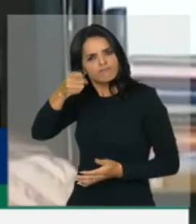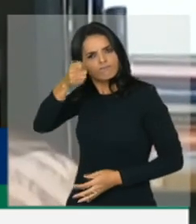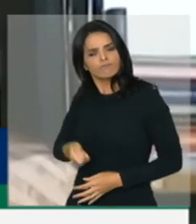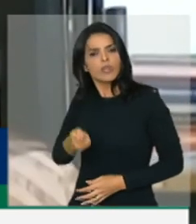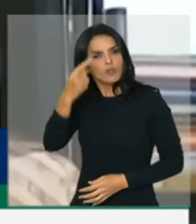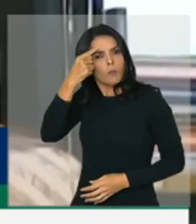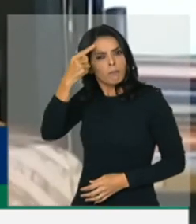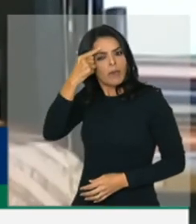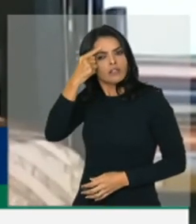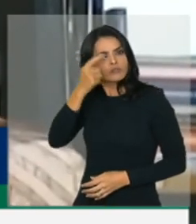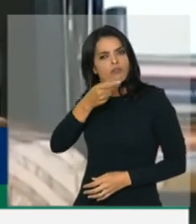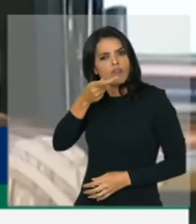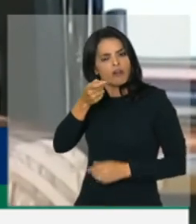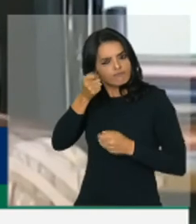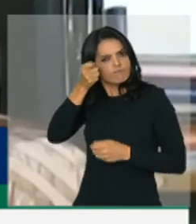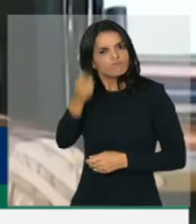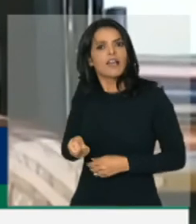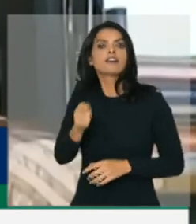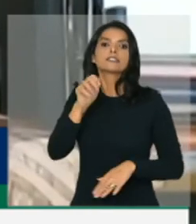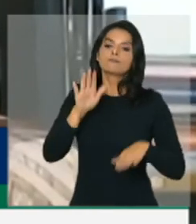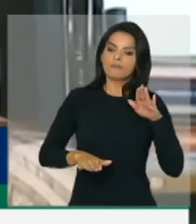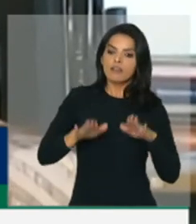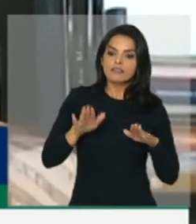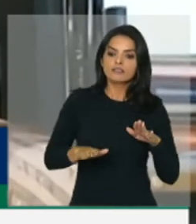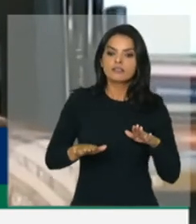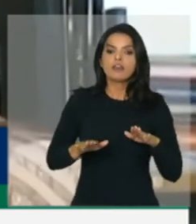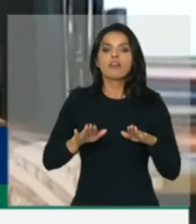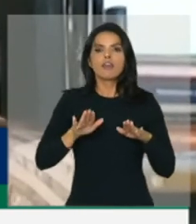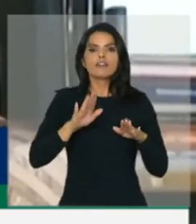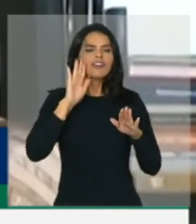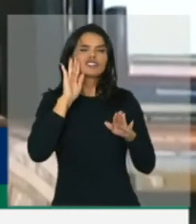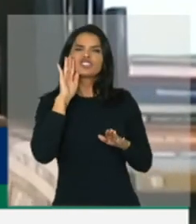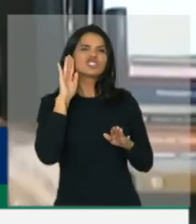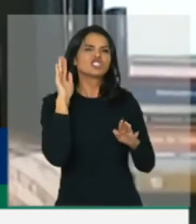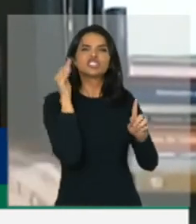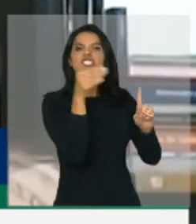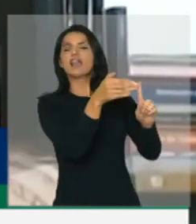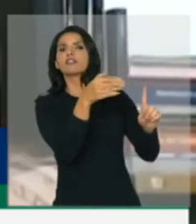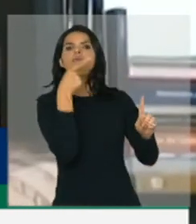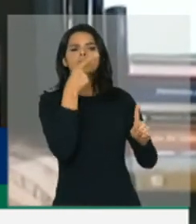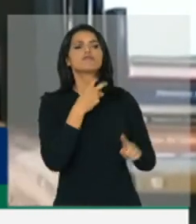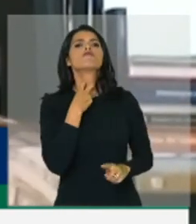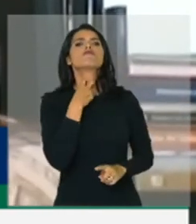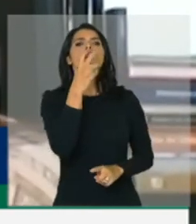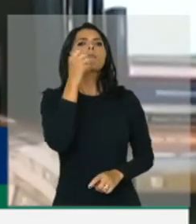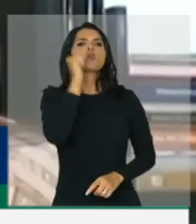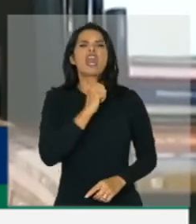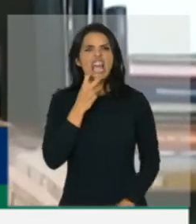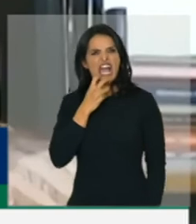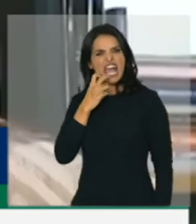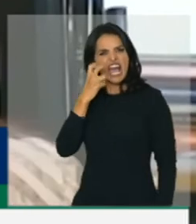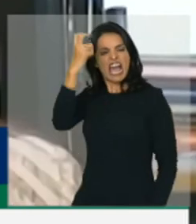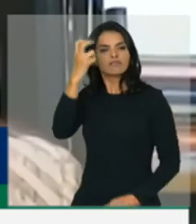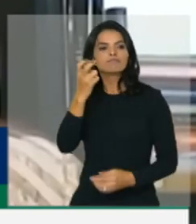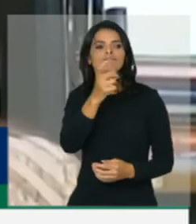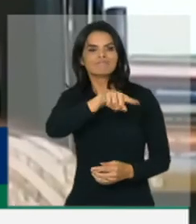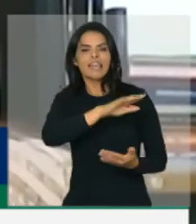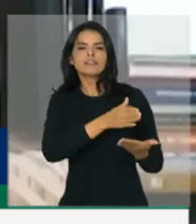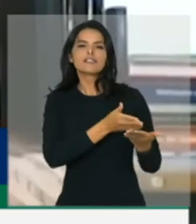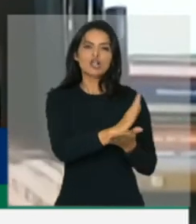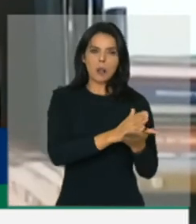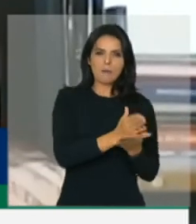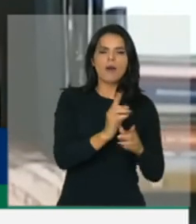digo duramente, muitas vezes, e objetivamente, com uma voz de mulher mais estridente, incomoda,